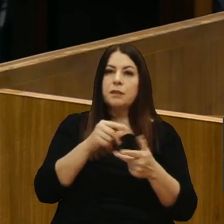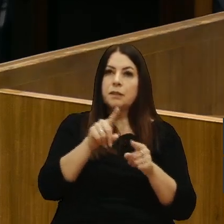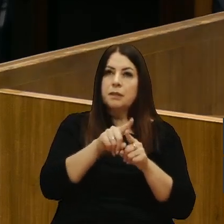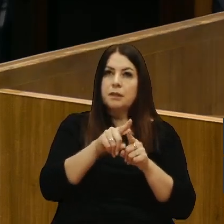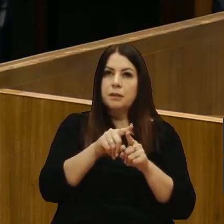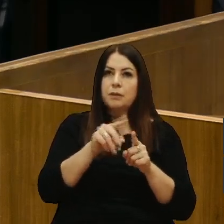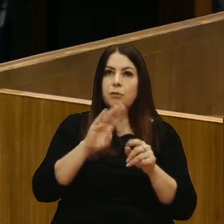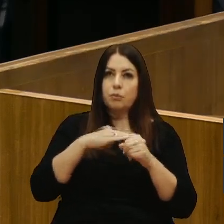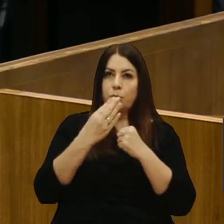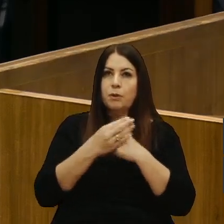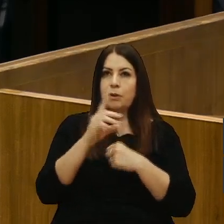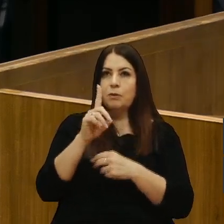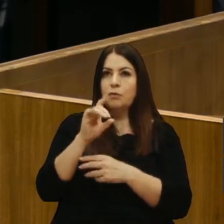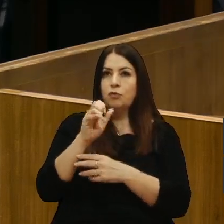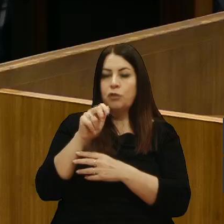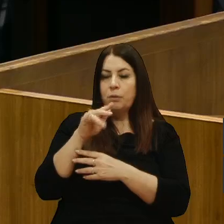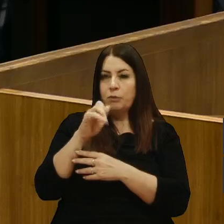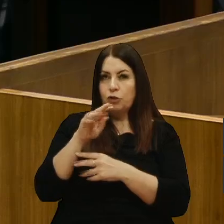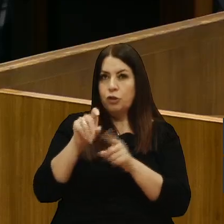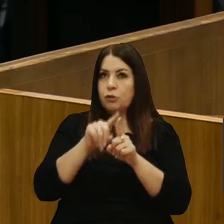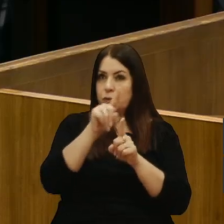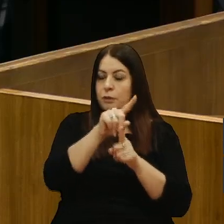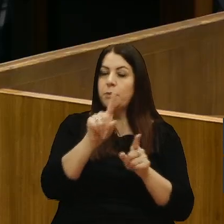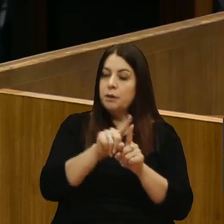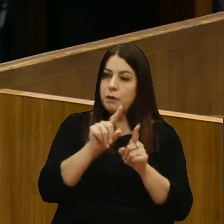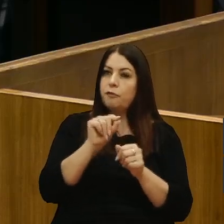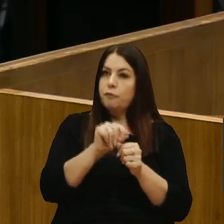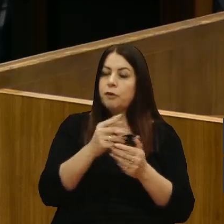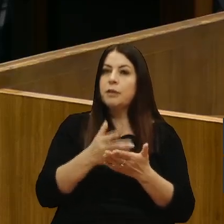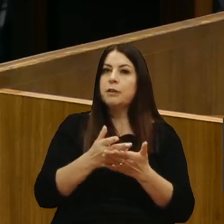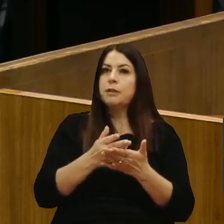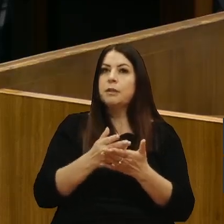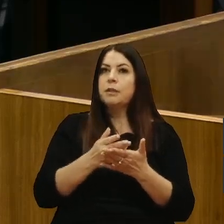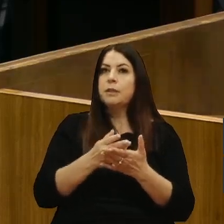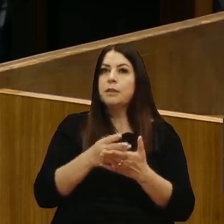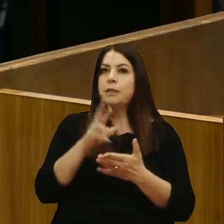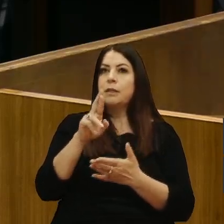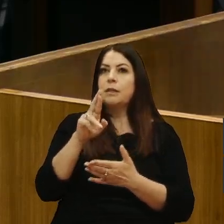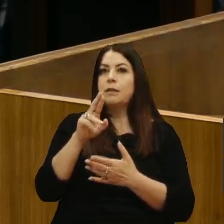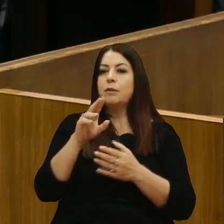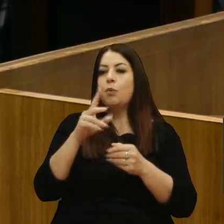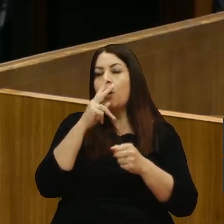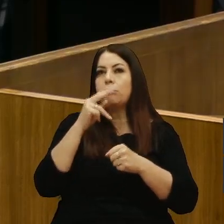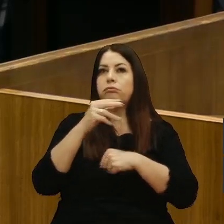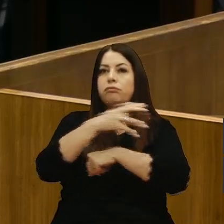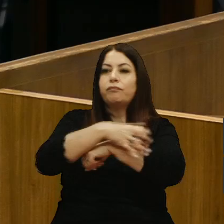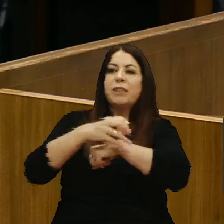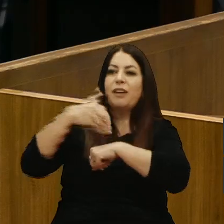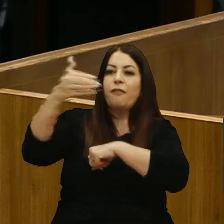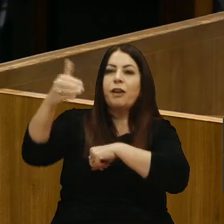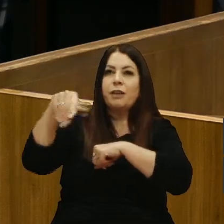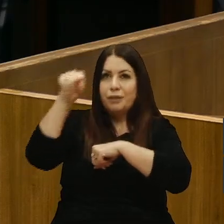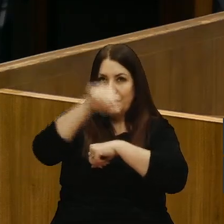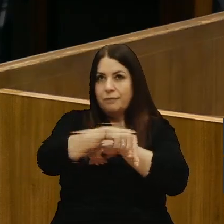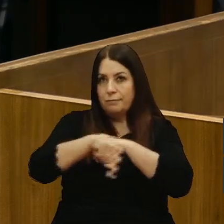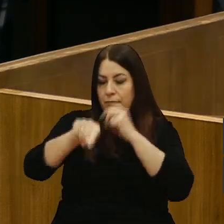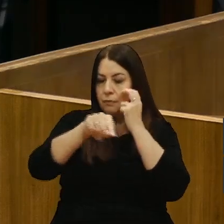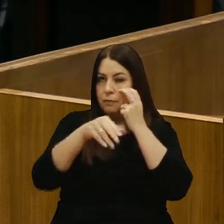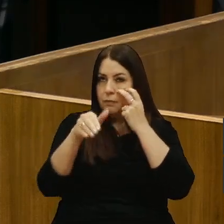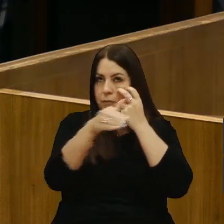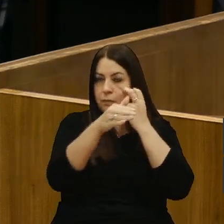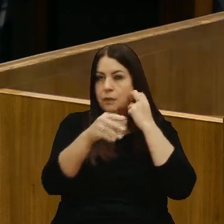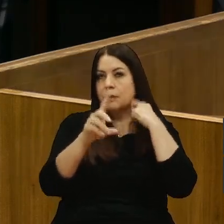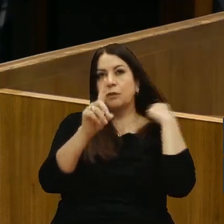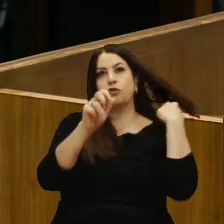morei no bairro Diamantino, e lá no Diamantino a gente tem a parte da Rocinha, que é nos fundos do Diamantino. Se tu descer pela viela ali, tu vai